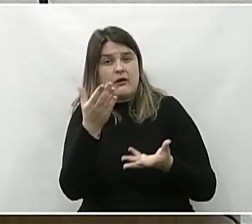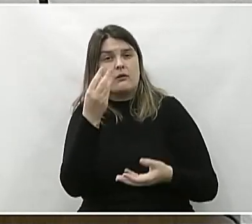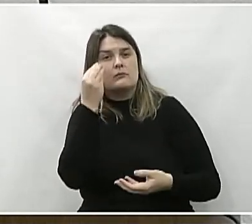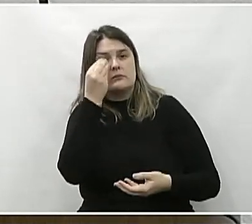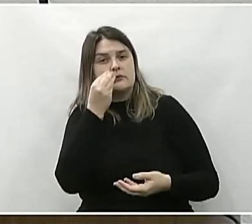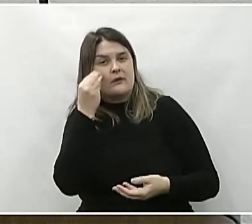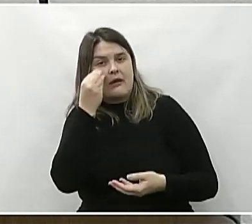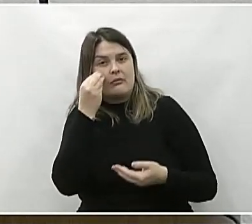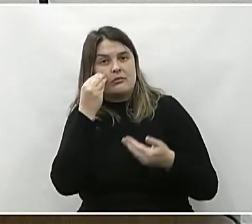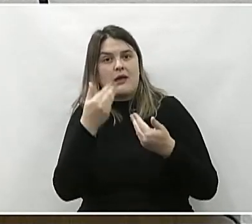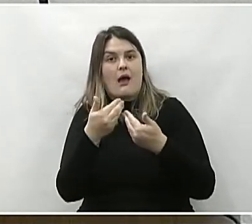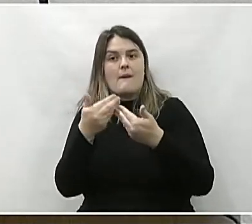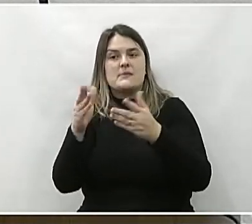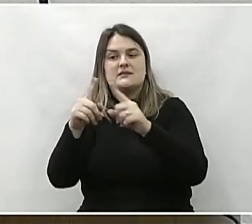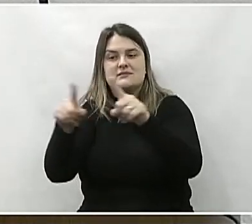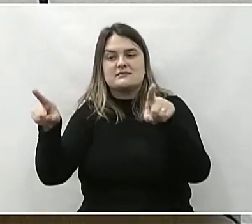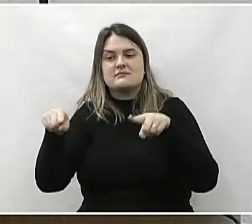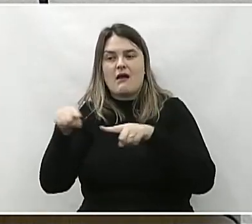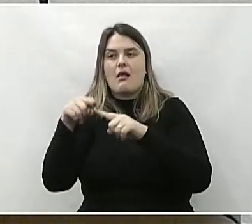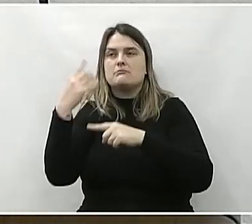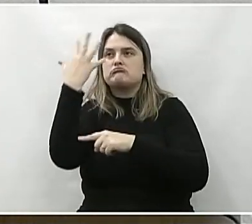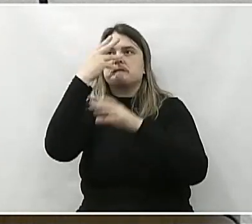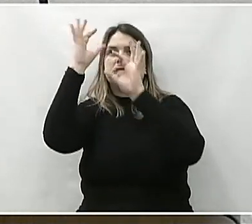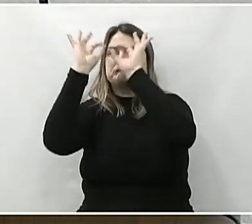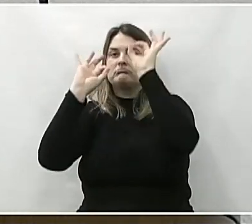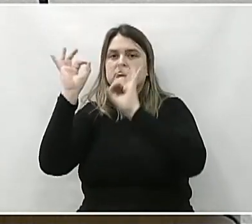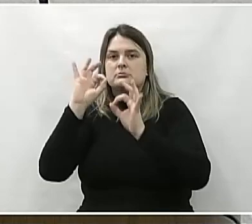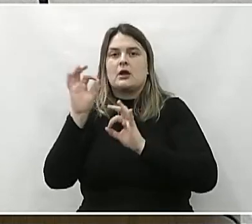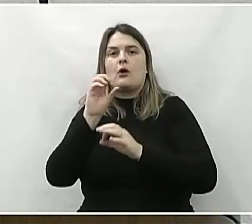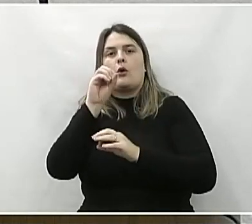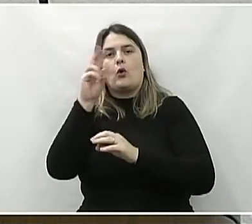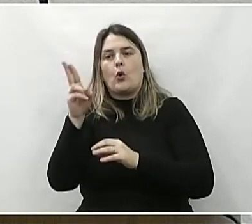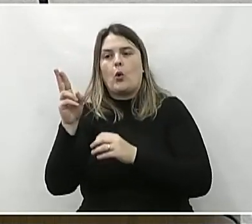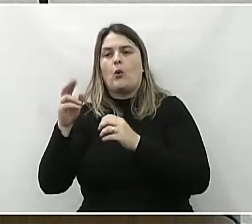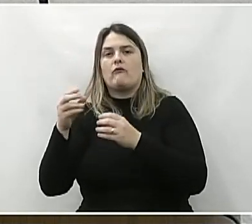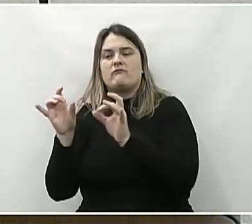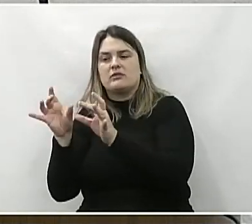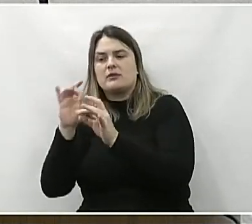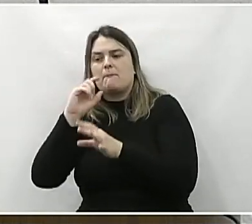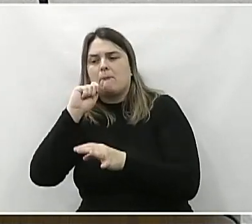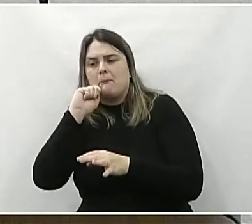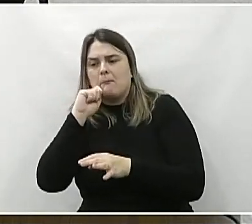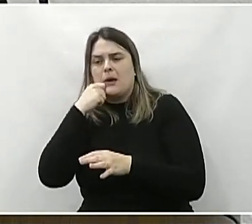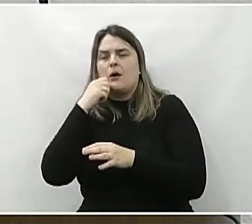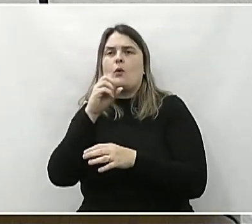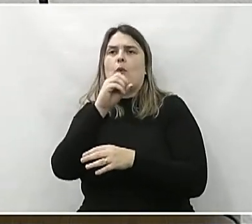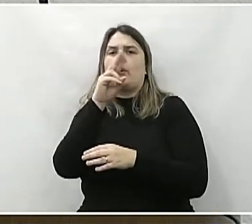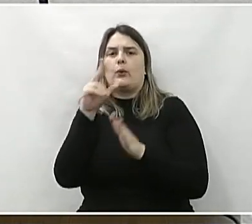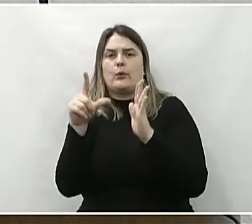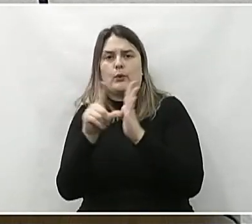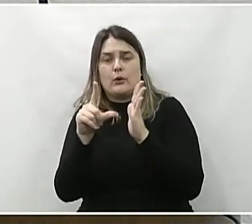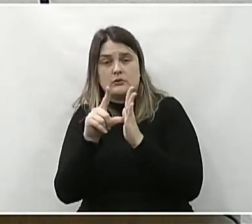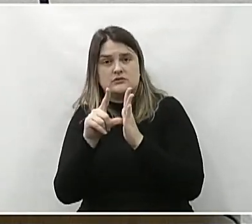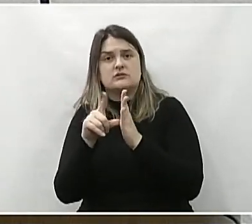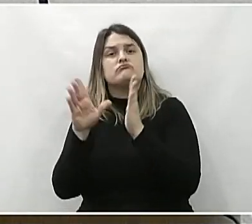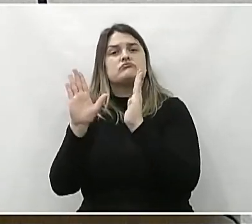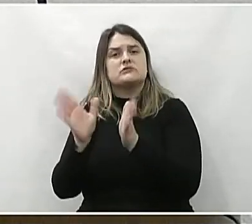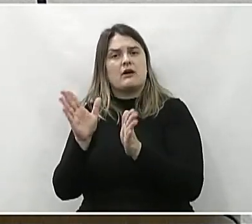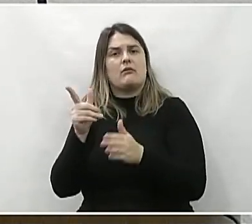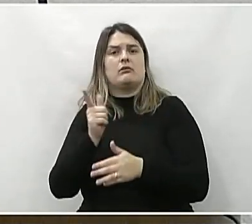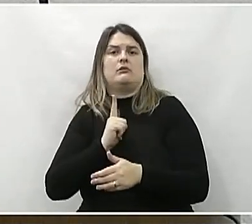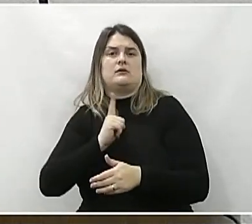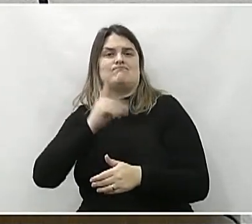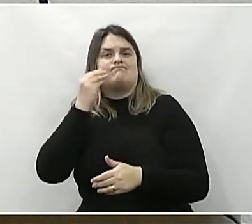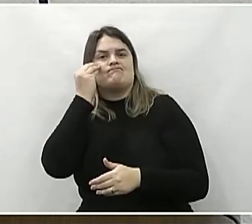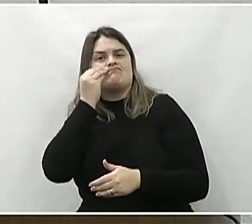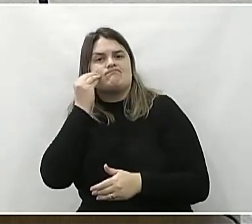de abrir seu salão de beleza de abrir o seu espaço com o padaria seu comércio enfim que ela já tem a